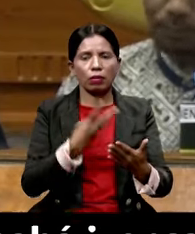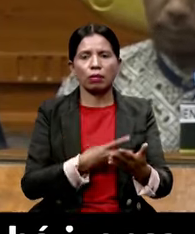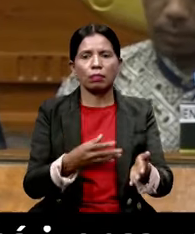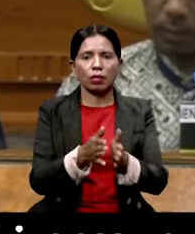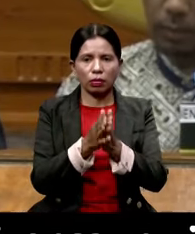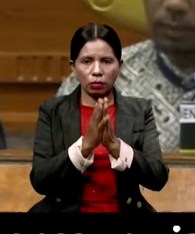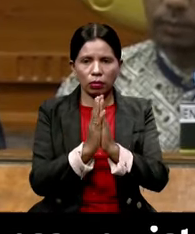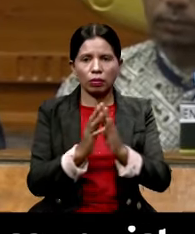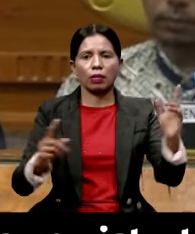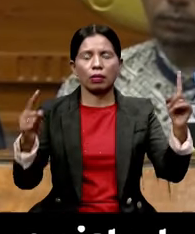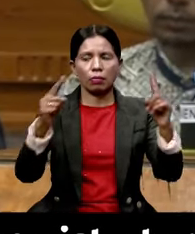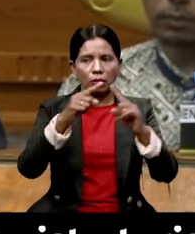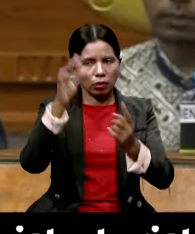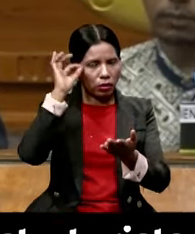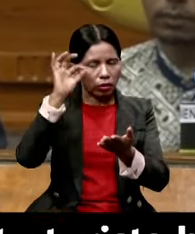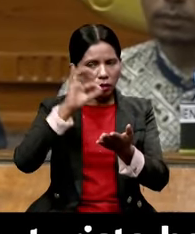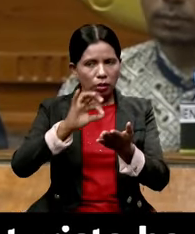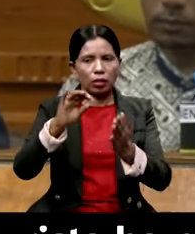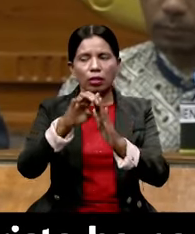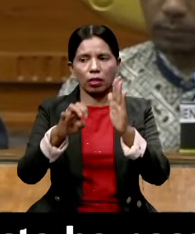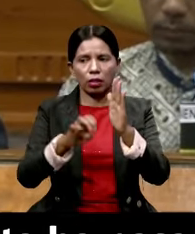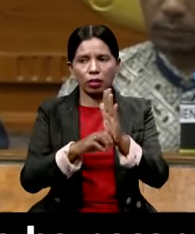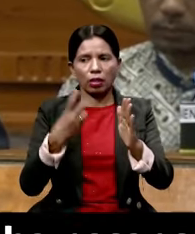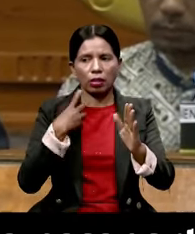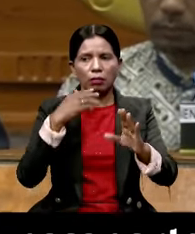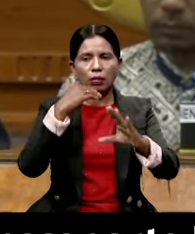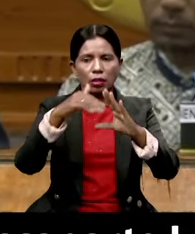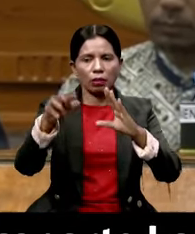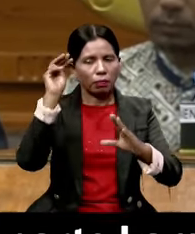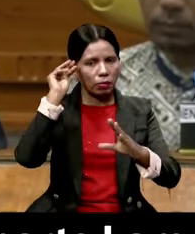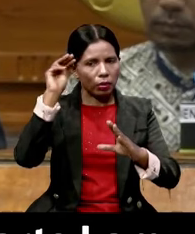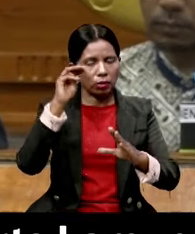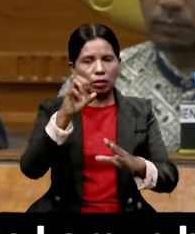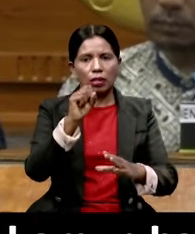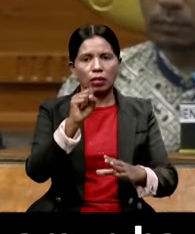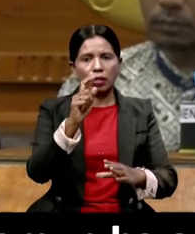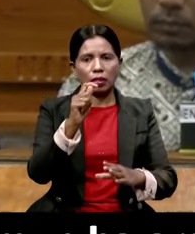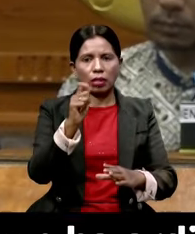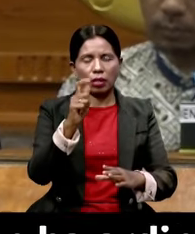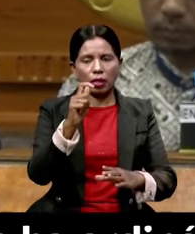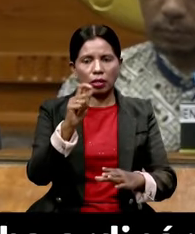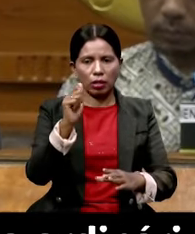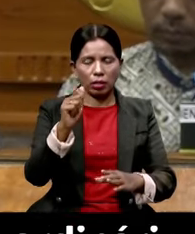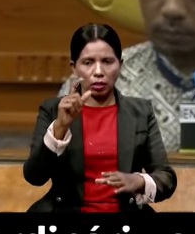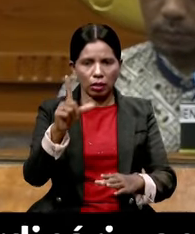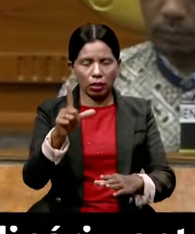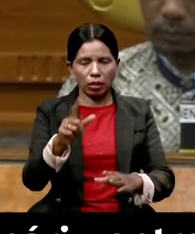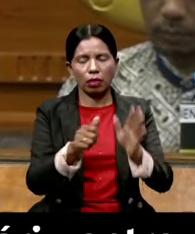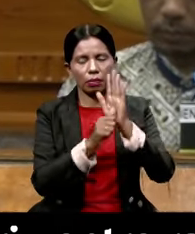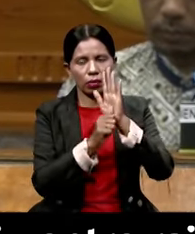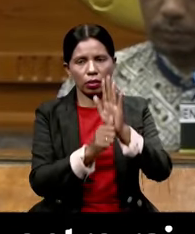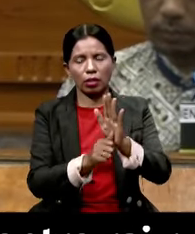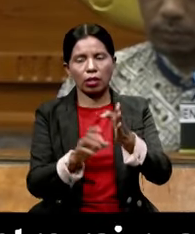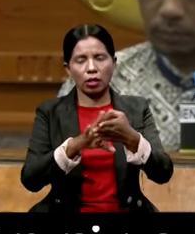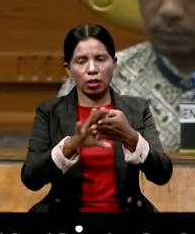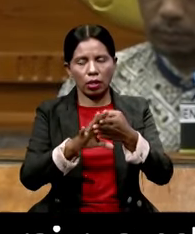ba secretário de Estado e a mi haruka carta para ministro estatal a tua apresenta despacho ministro